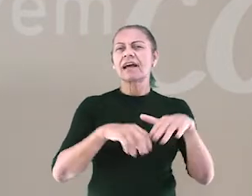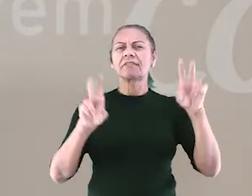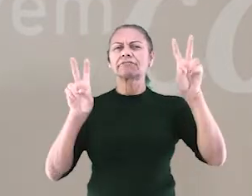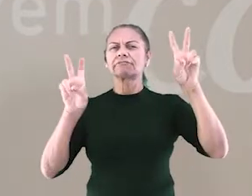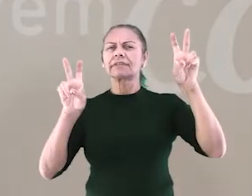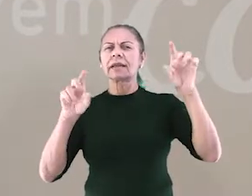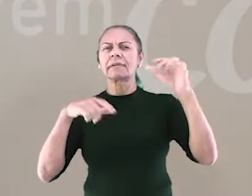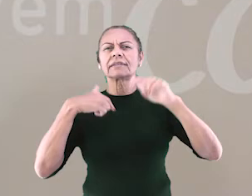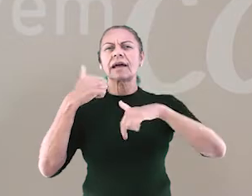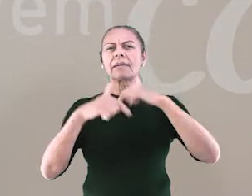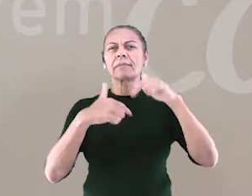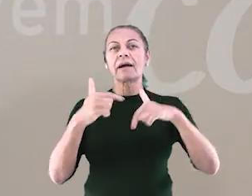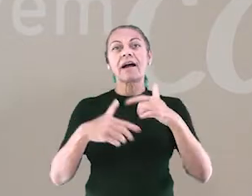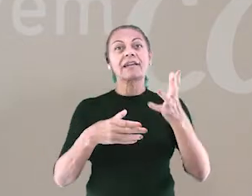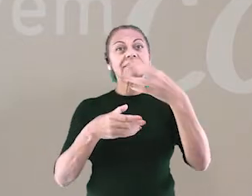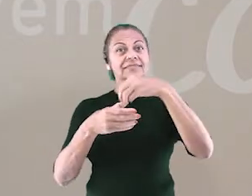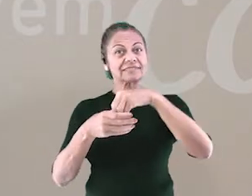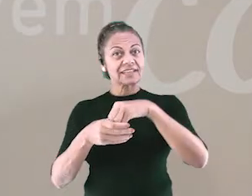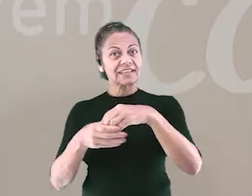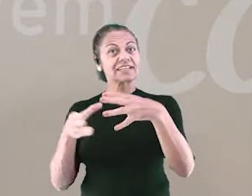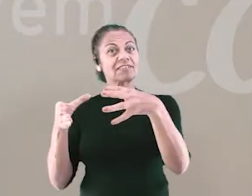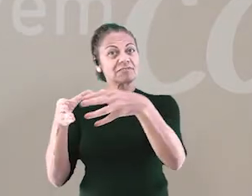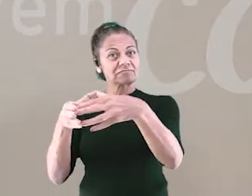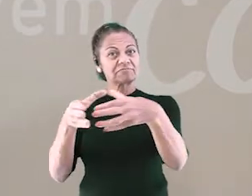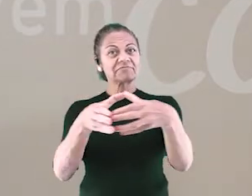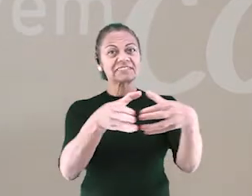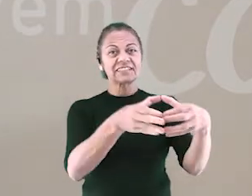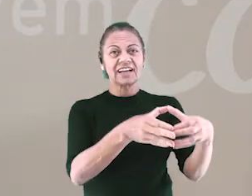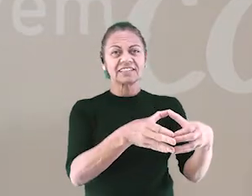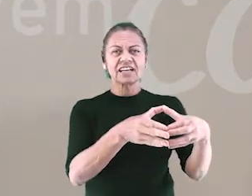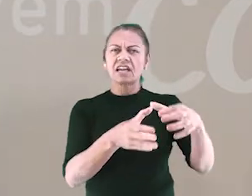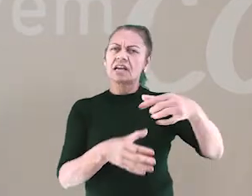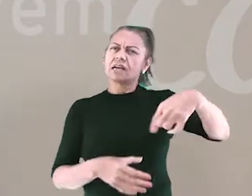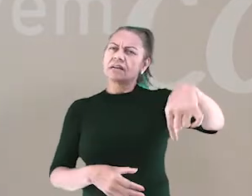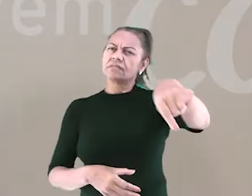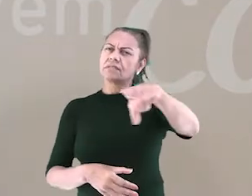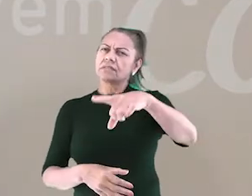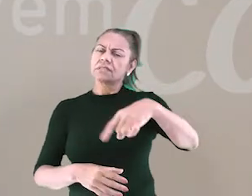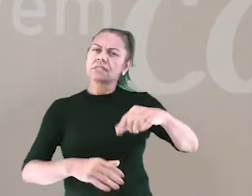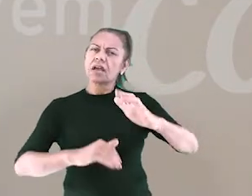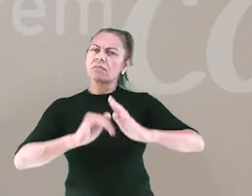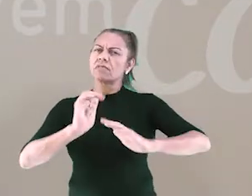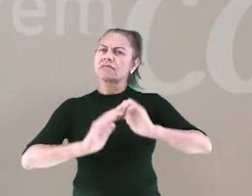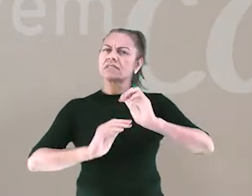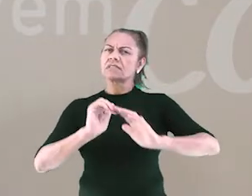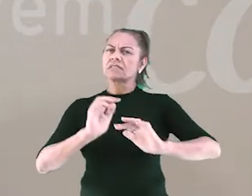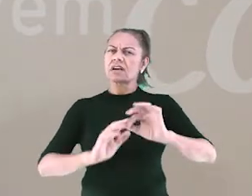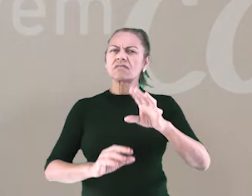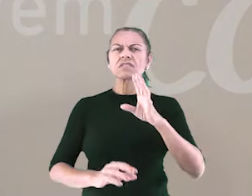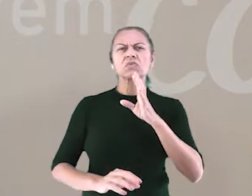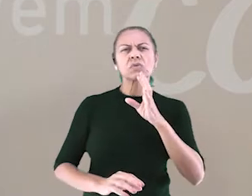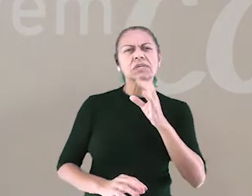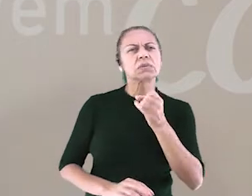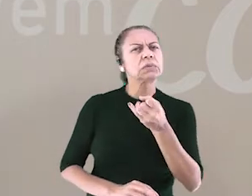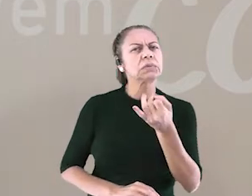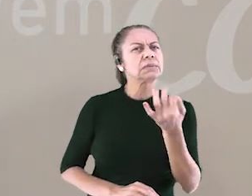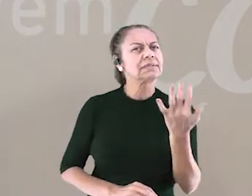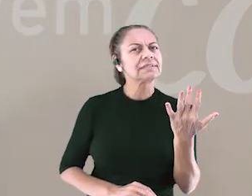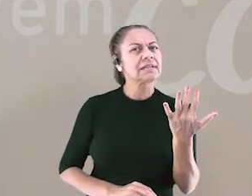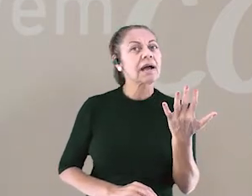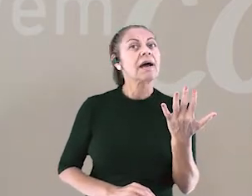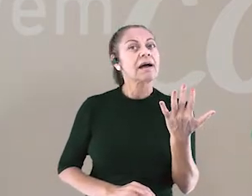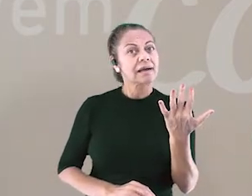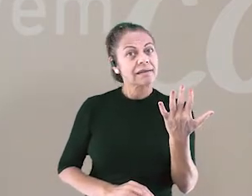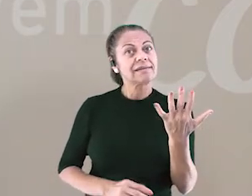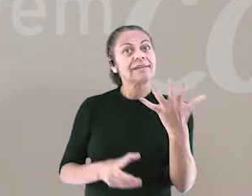que existem em nossa comunidade. Quantas profissões você conhece? Existem muitas em nossa comunidade